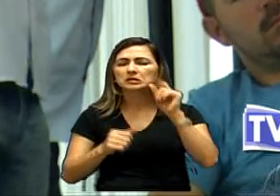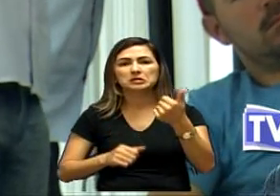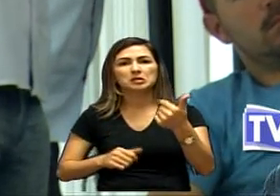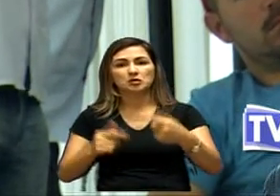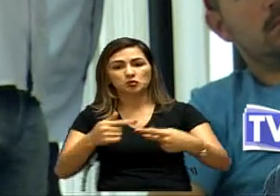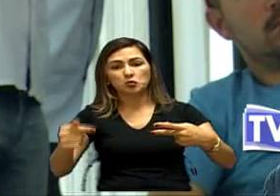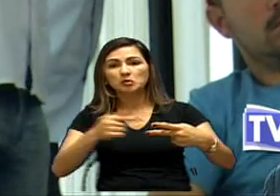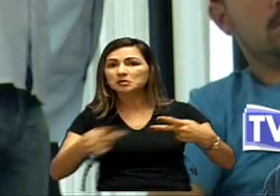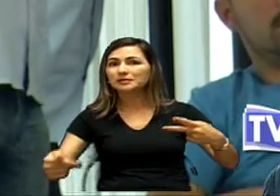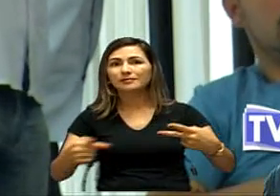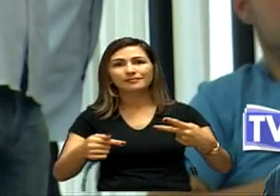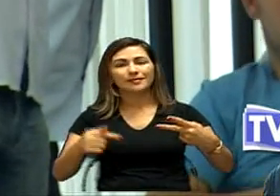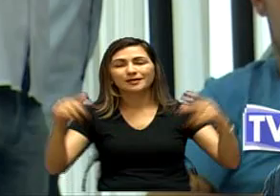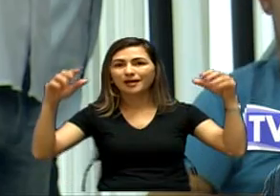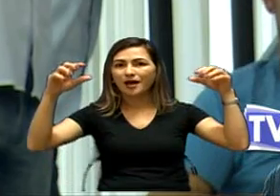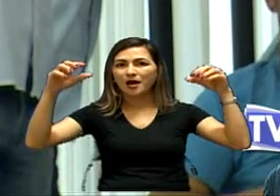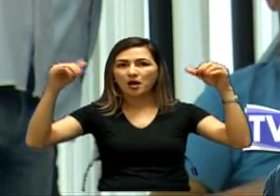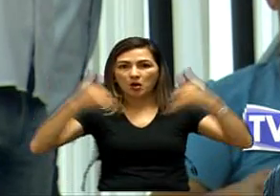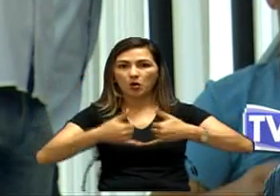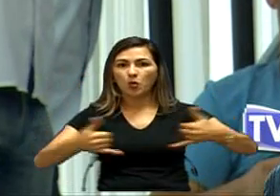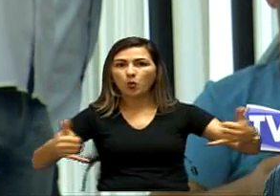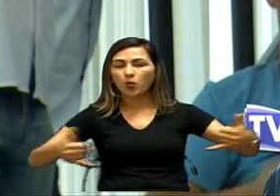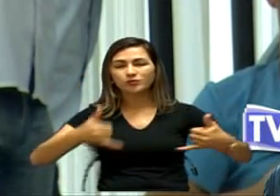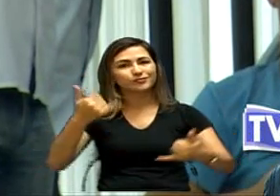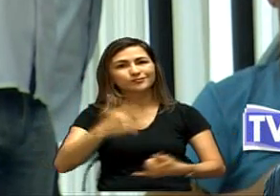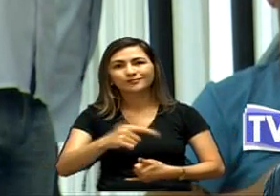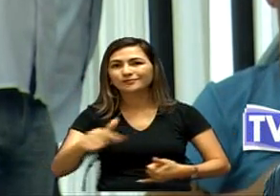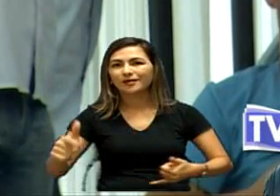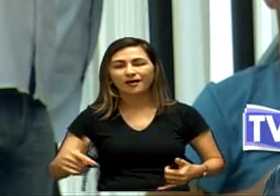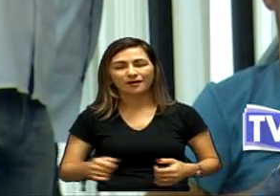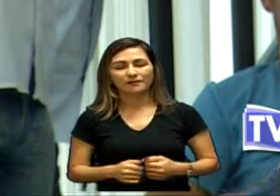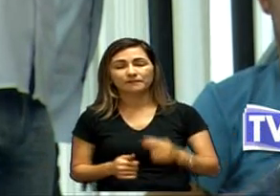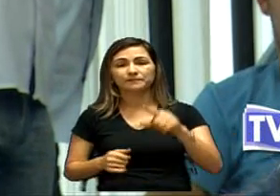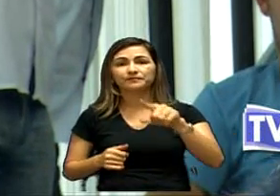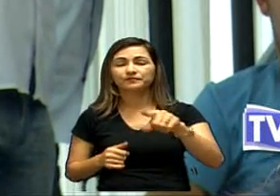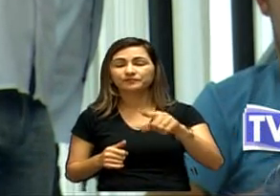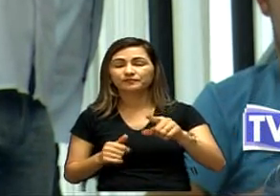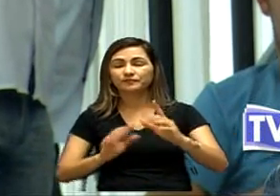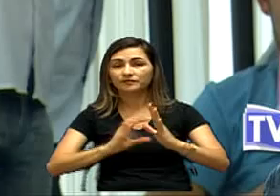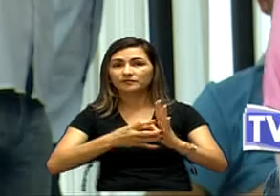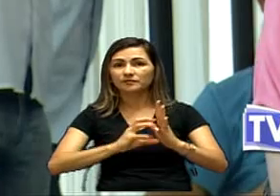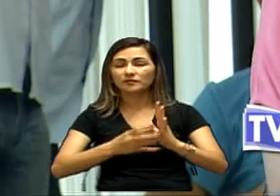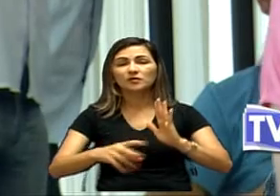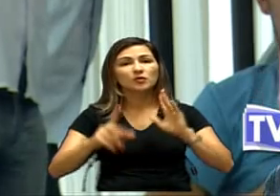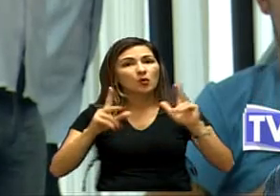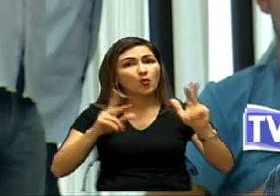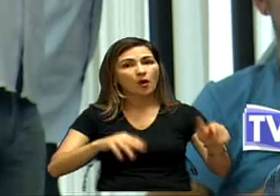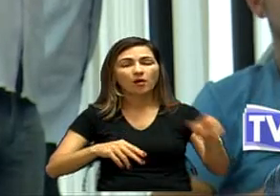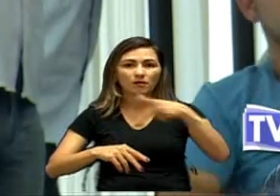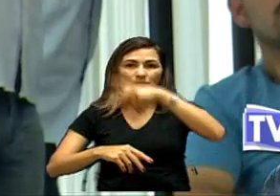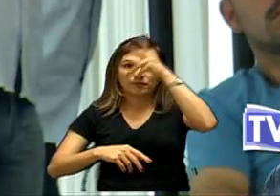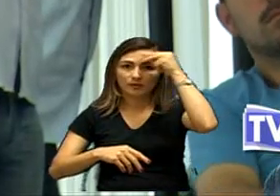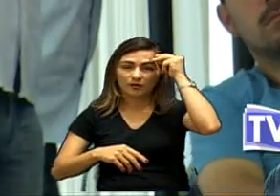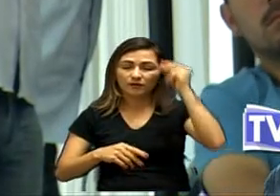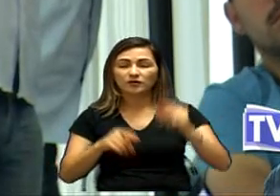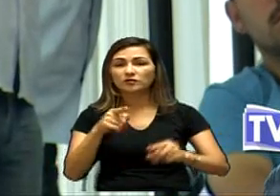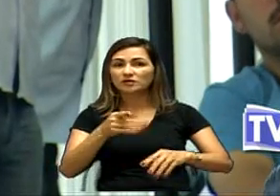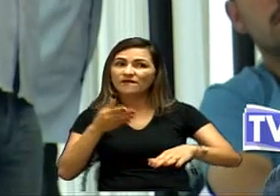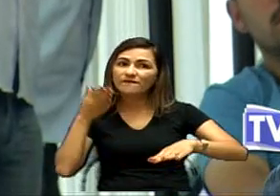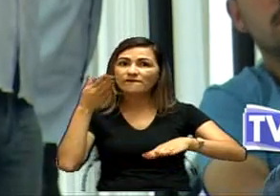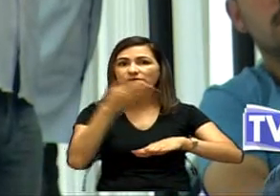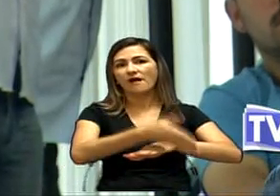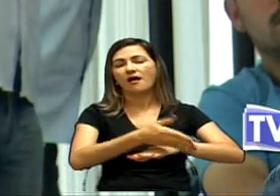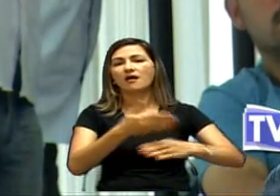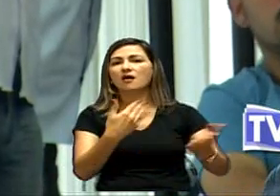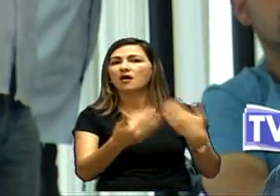eu peço, o senhor que é base, que é do mesmo partido do prefeito José Crespo, que tenha uma ação direta, que converse com o prefeito, porque ele